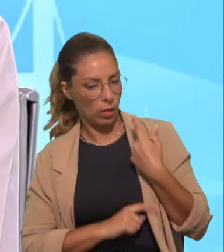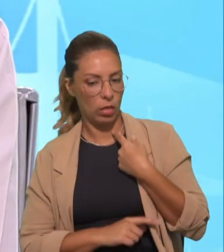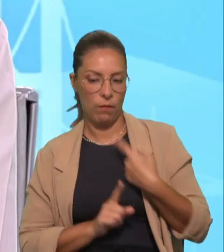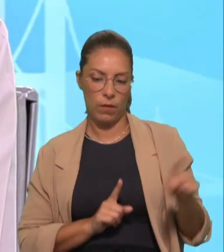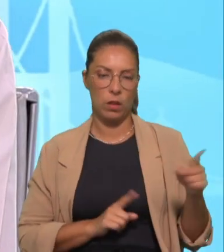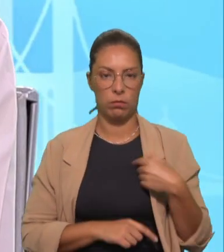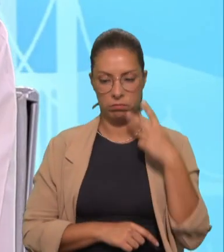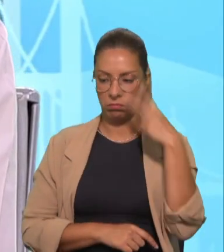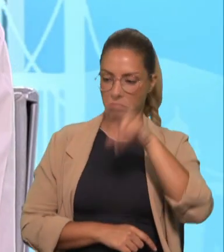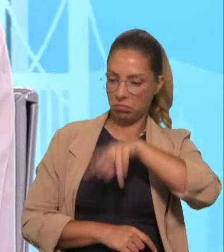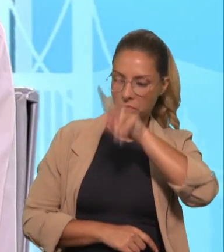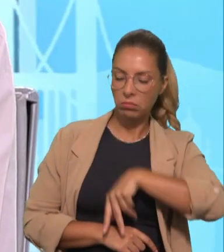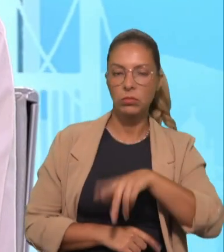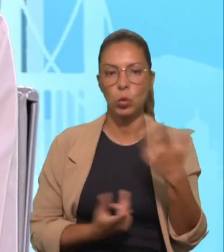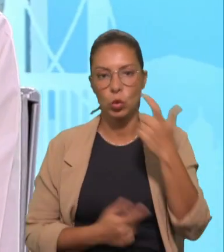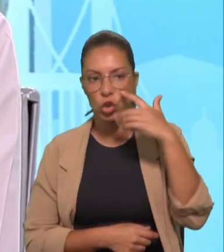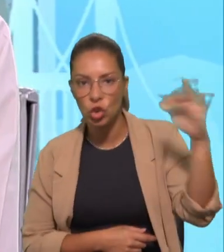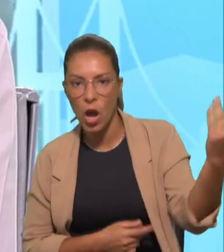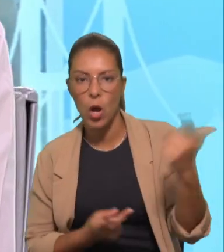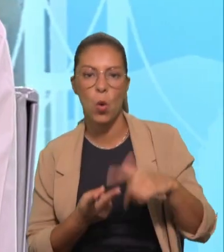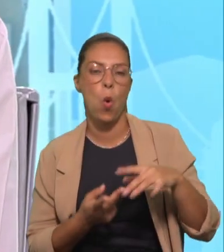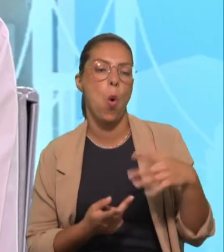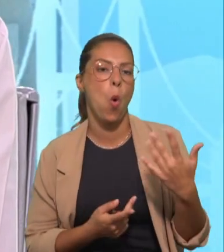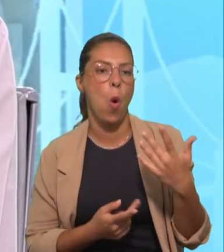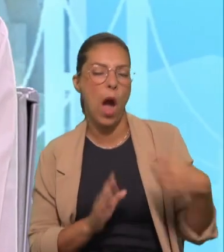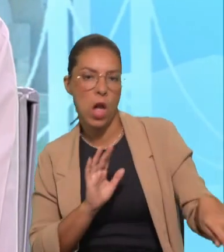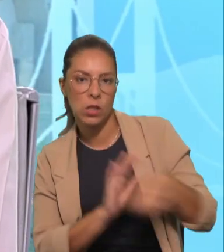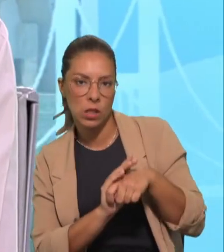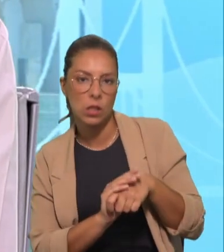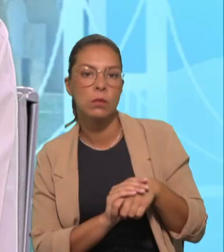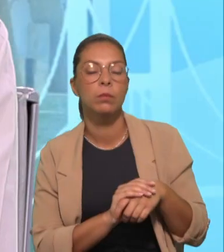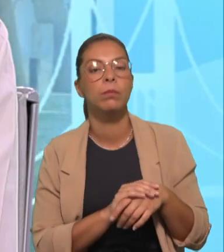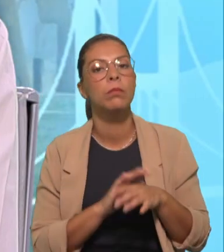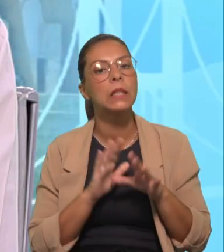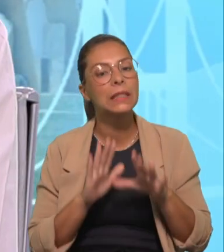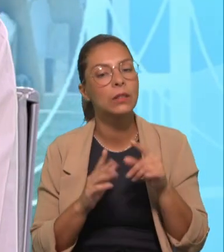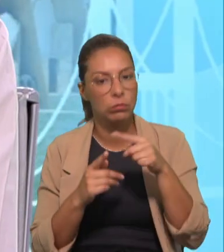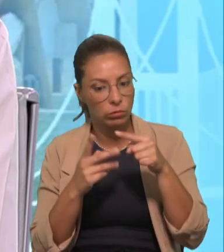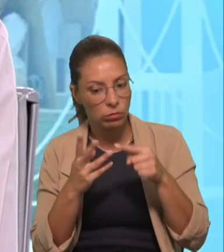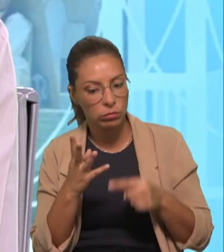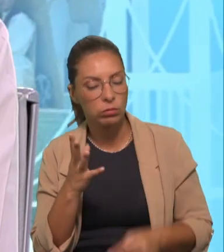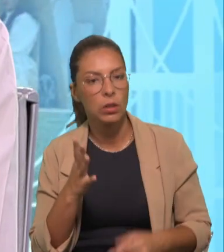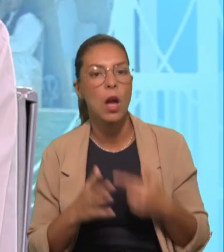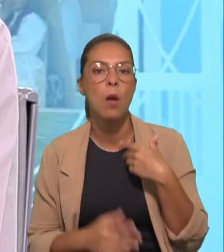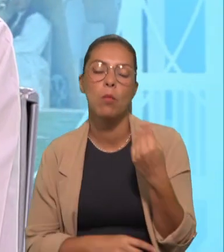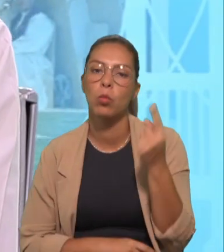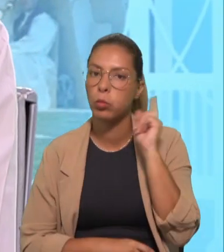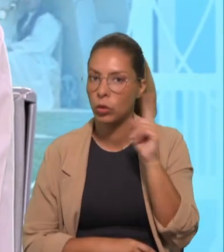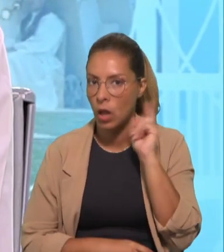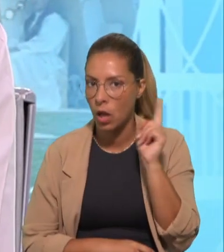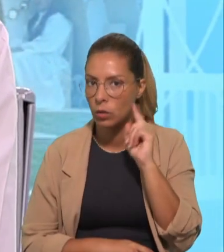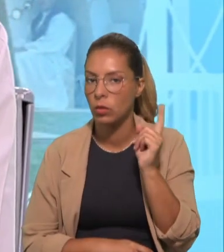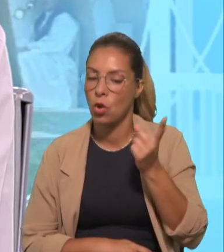o estrangeiro e o diferente como uma ameaça, etc., é fundamental que nós cristãos tenhamos experiências e manifestemos ao